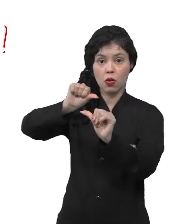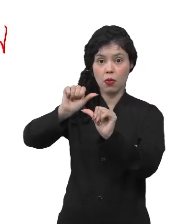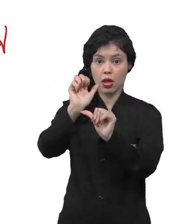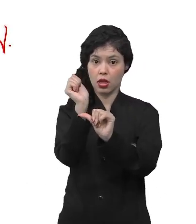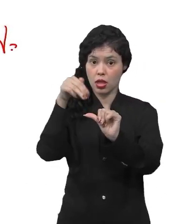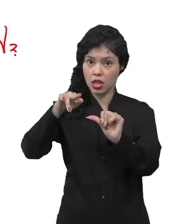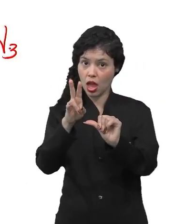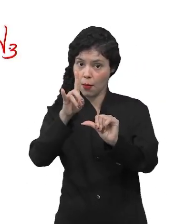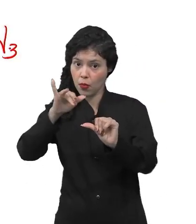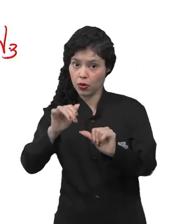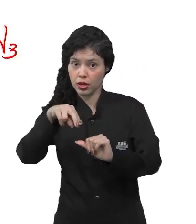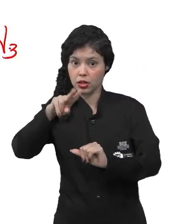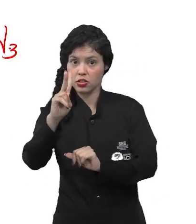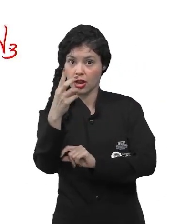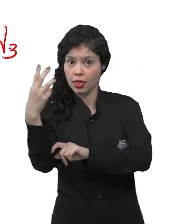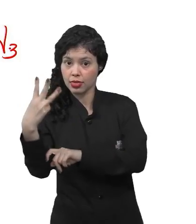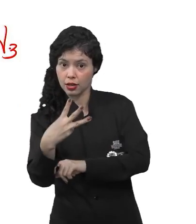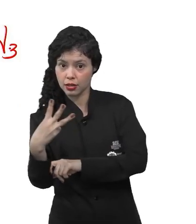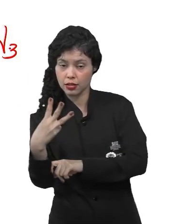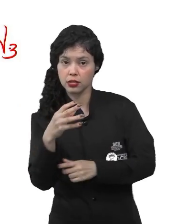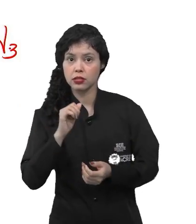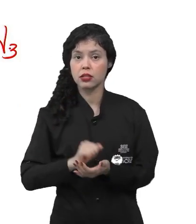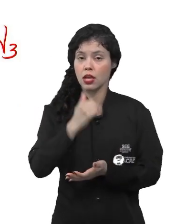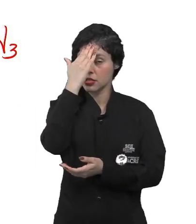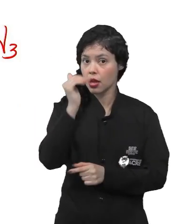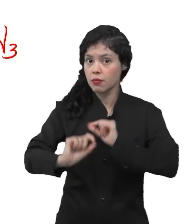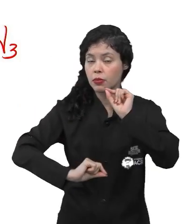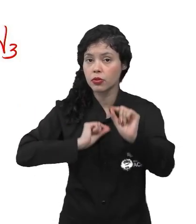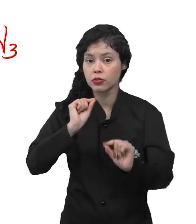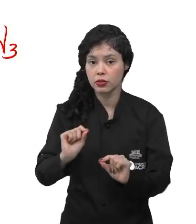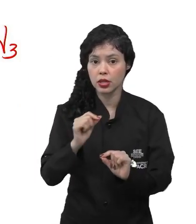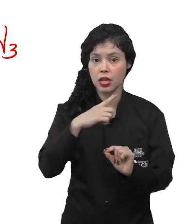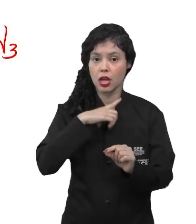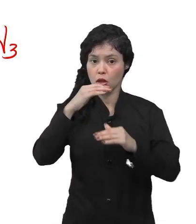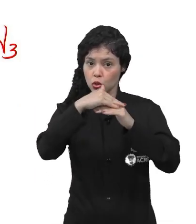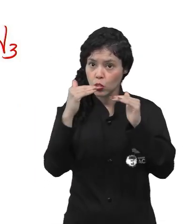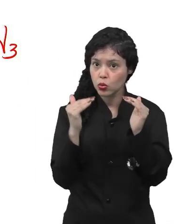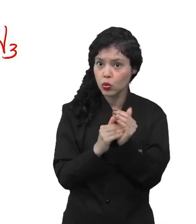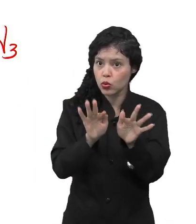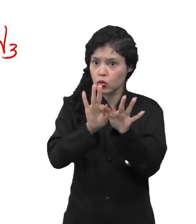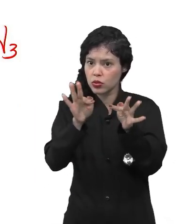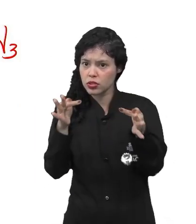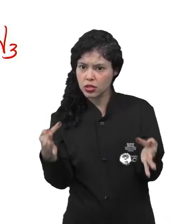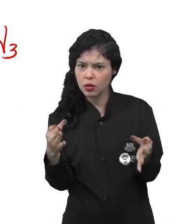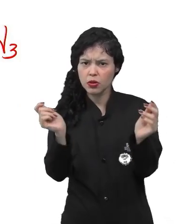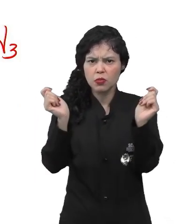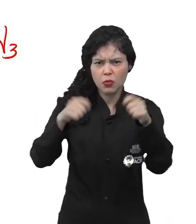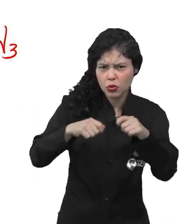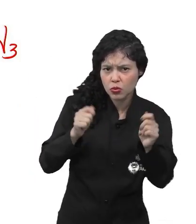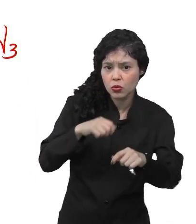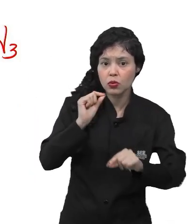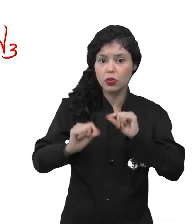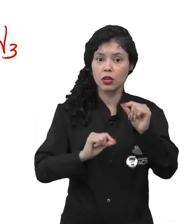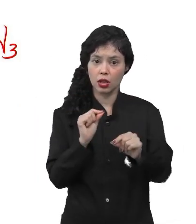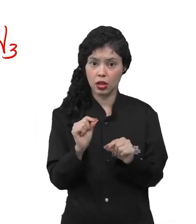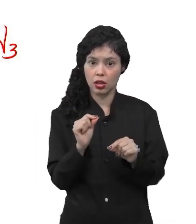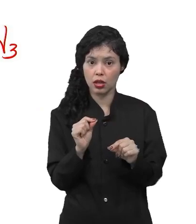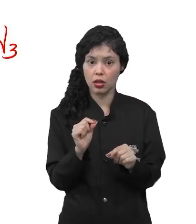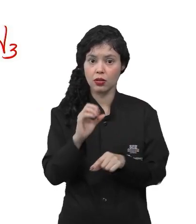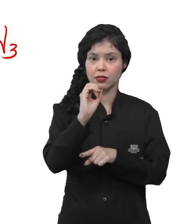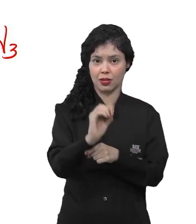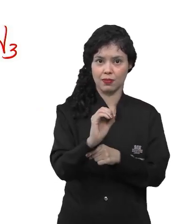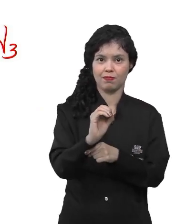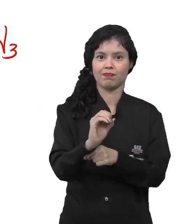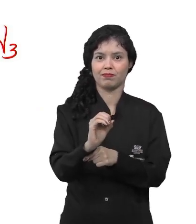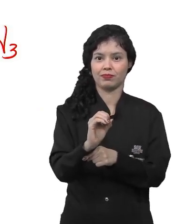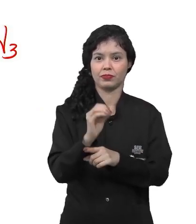amônia, NH3. Nós sabemos que todos os compostos simples possuem NOx igual a 0.